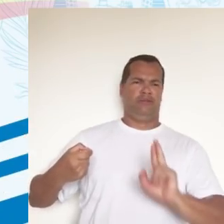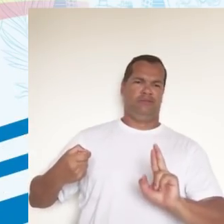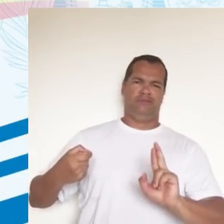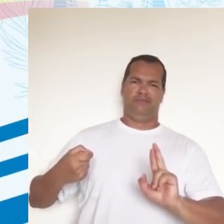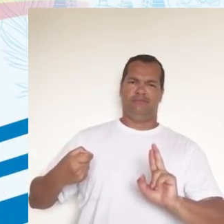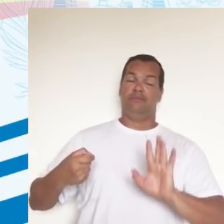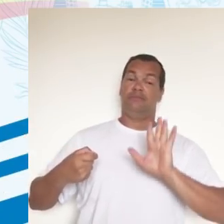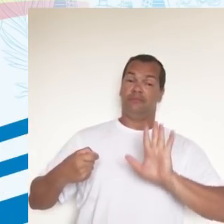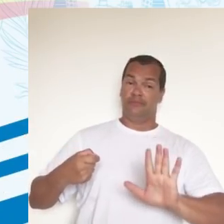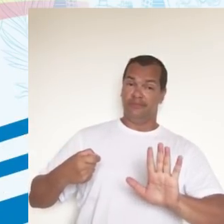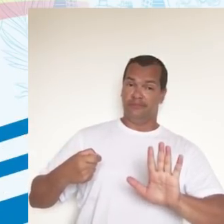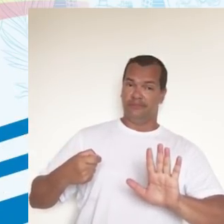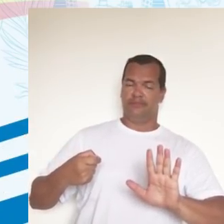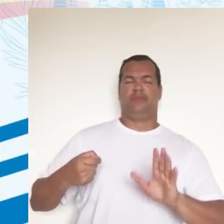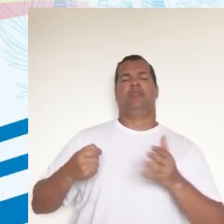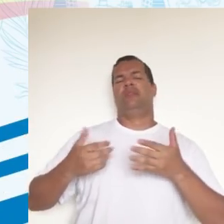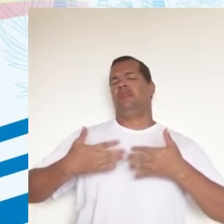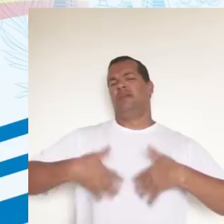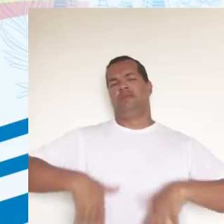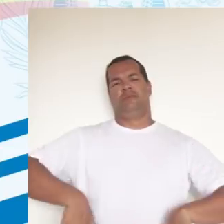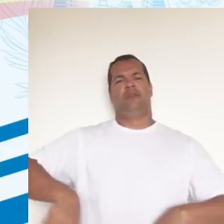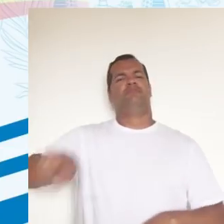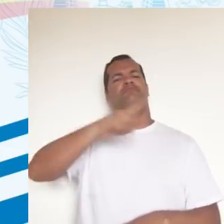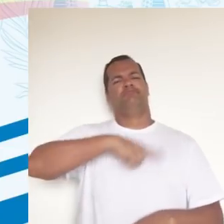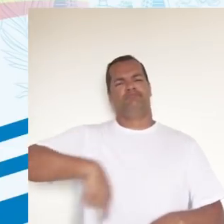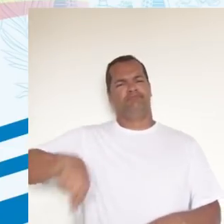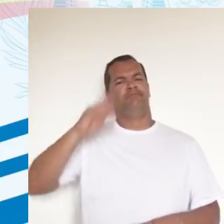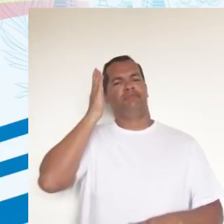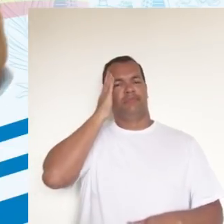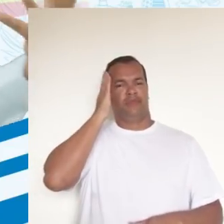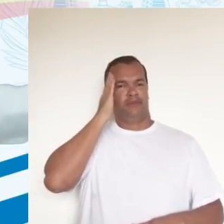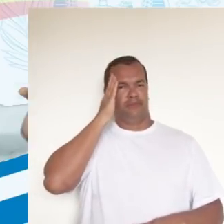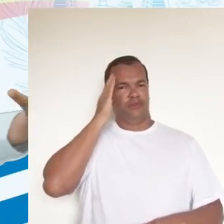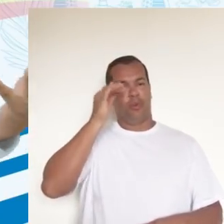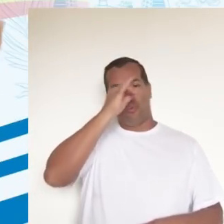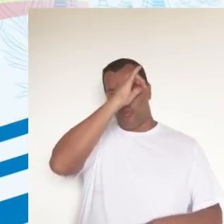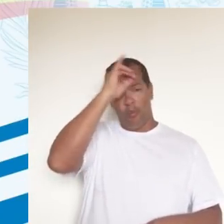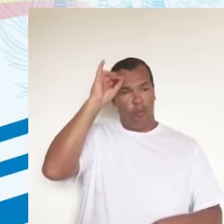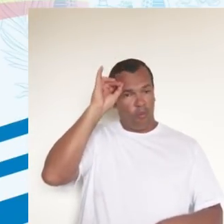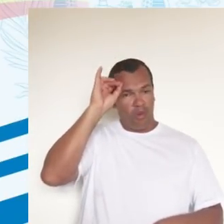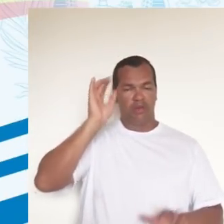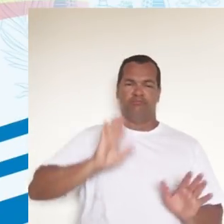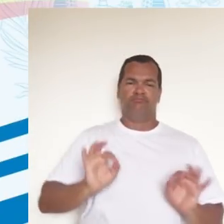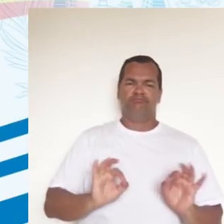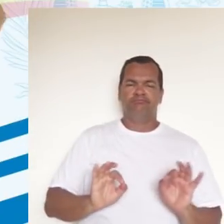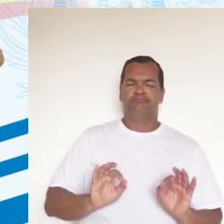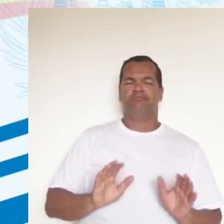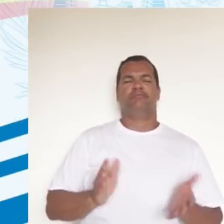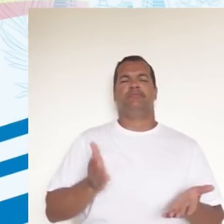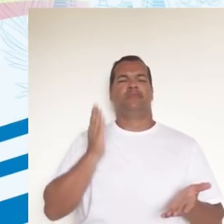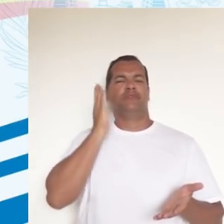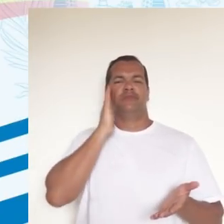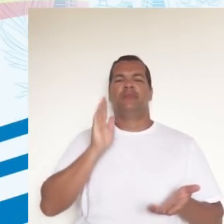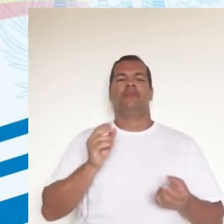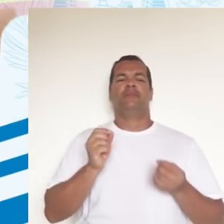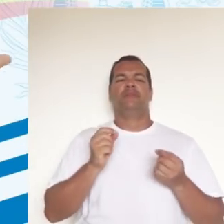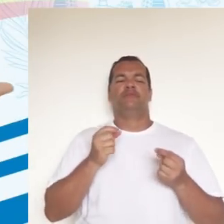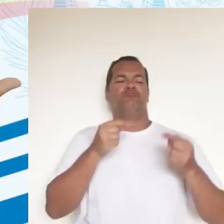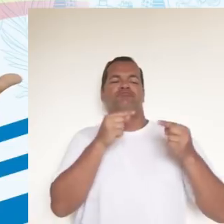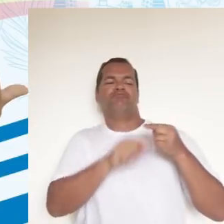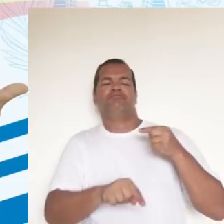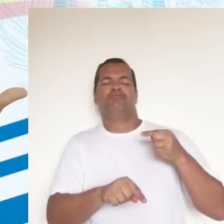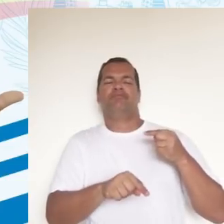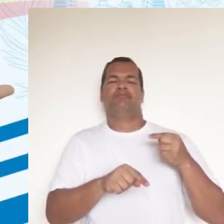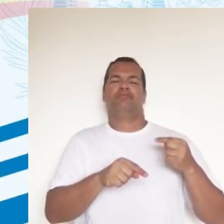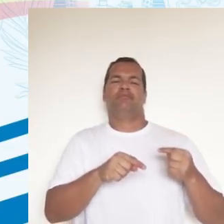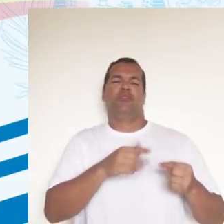essa a resposta. Porém, é natural que as pessoas leigas, as pessoas que não têm ainda muita afinidade